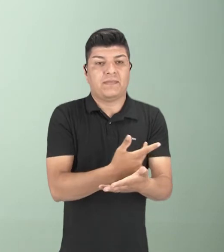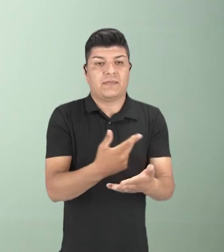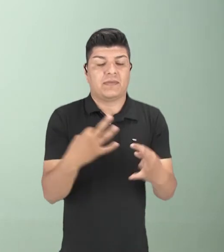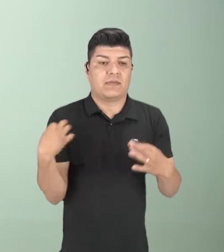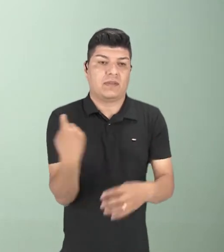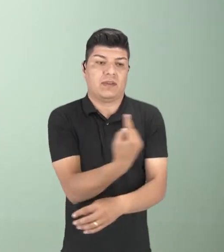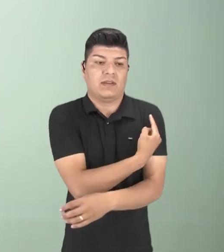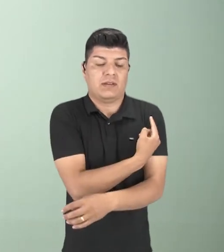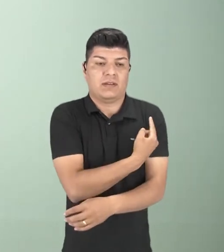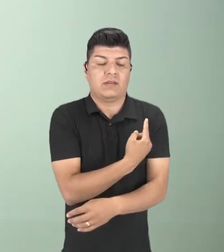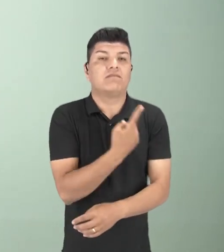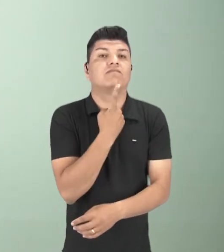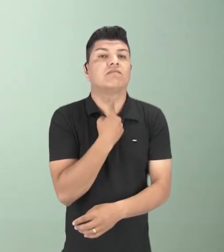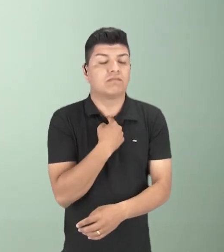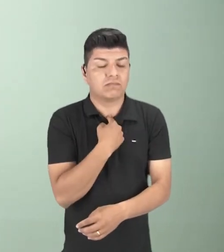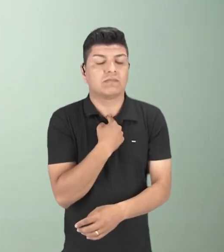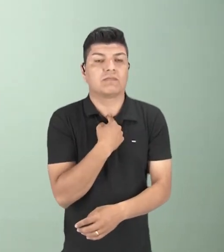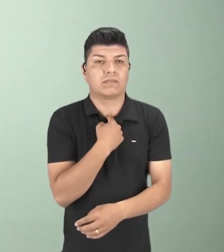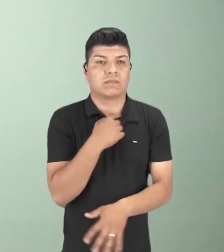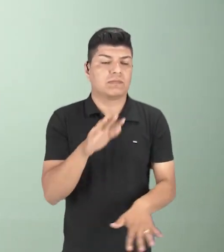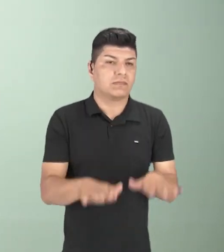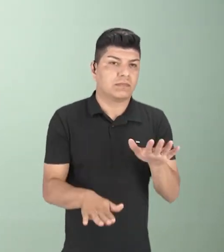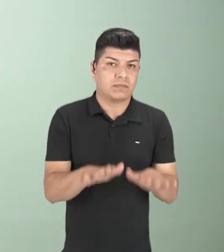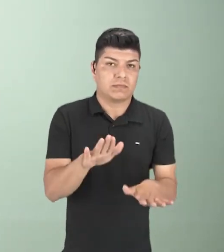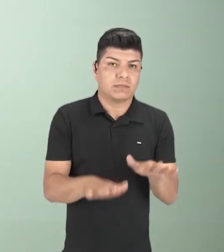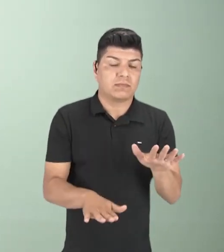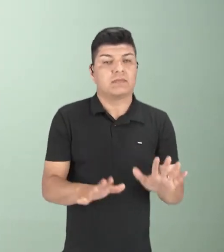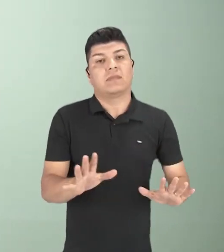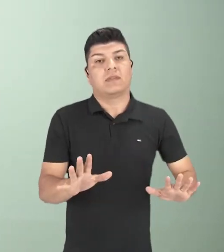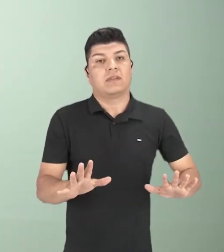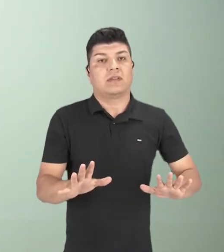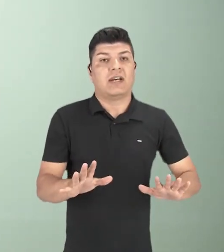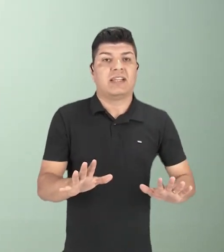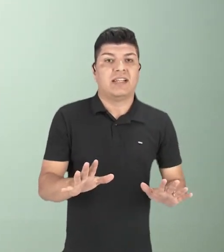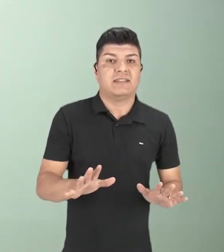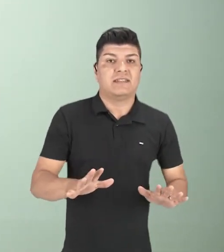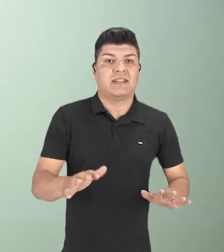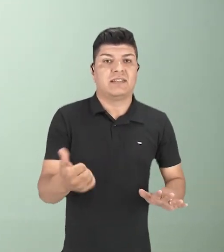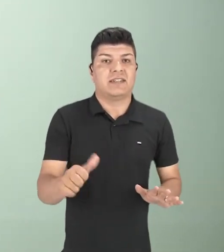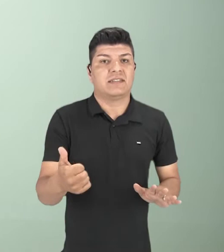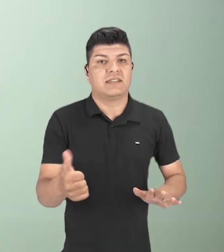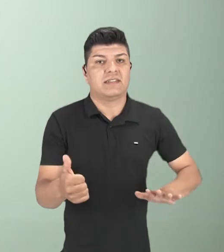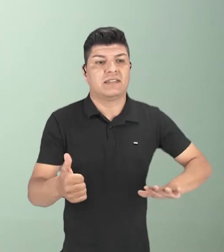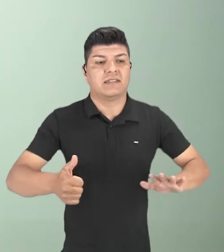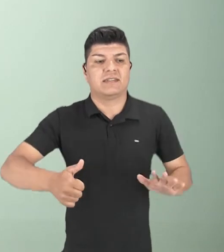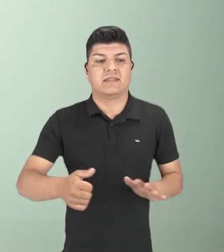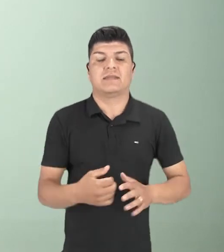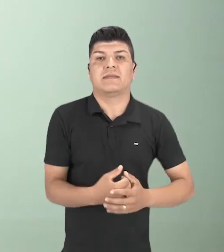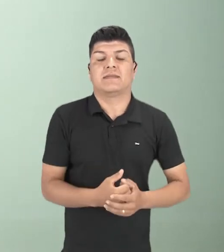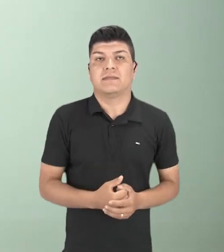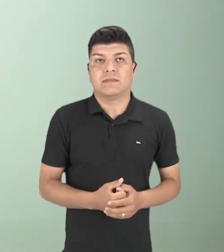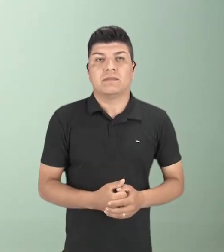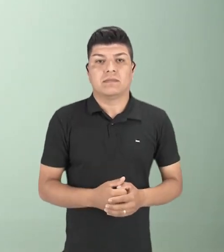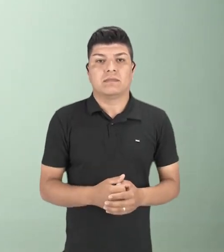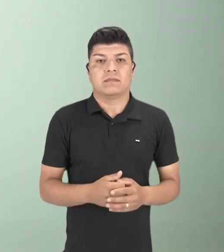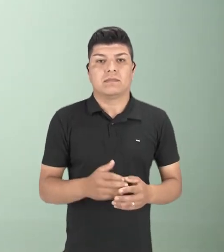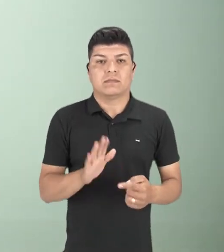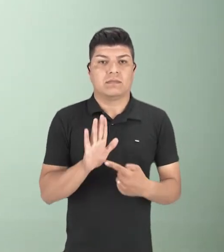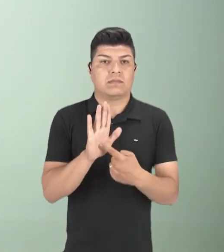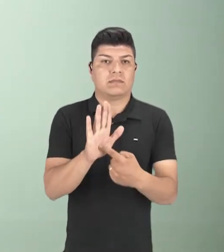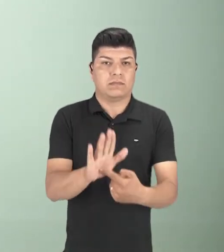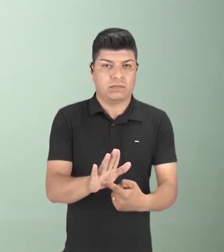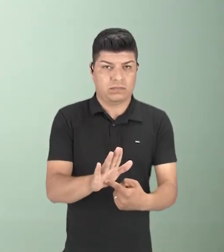à nossa vontade, ou seja, que são dependentes do acaso, né? Das chances daquilo acontecer ou não, determinadas